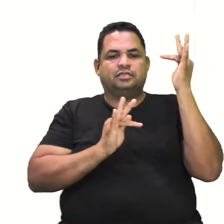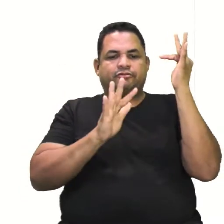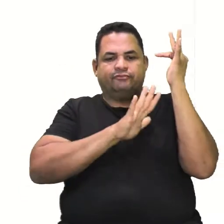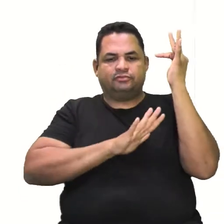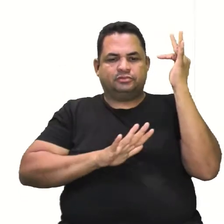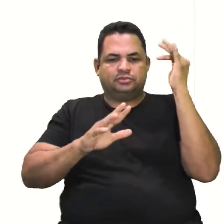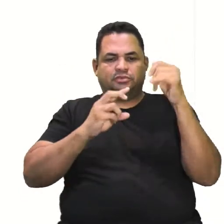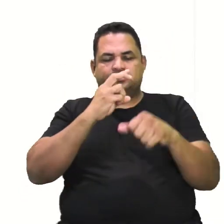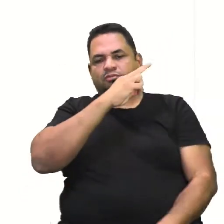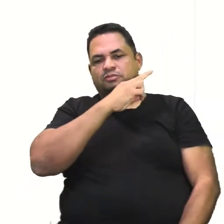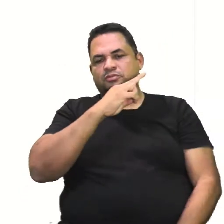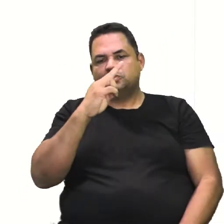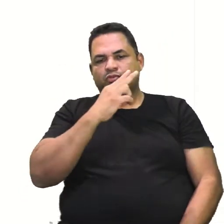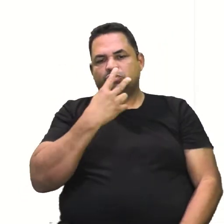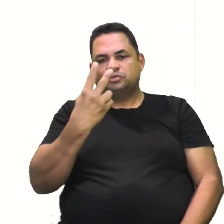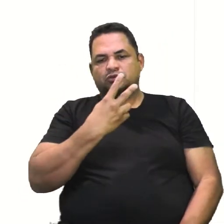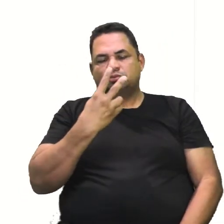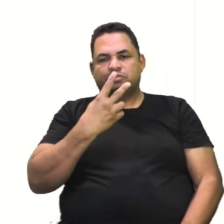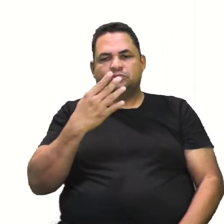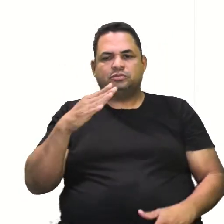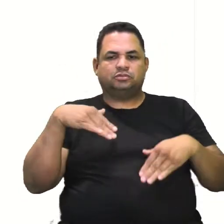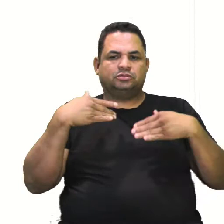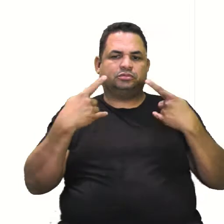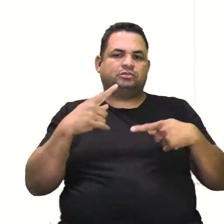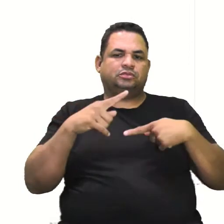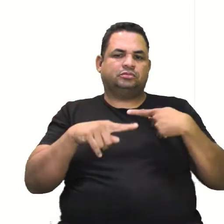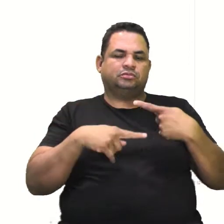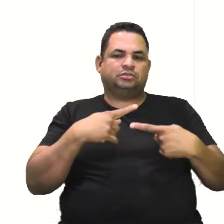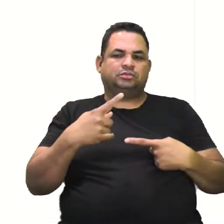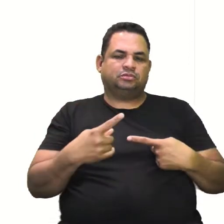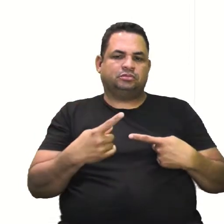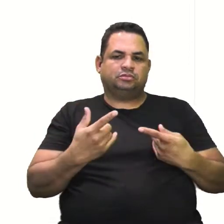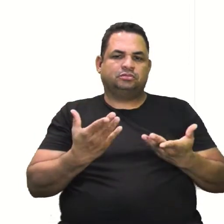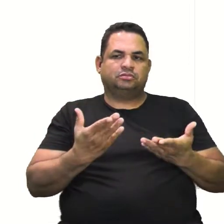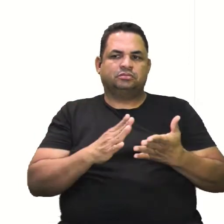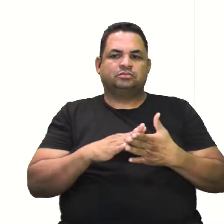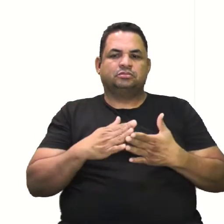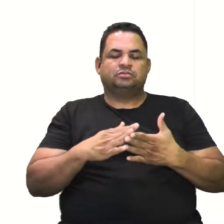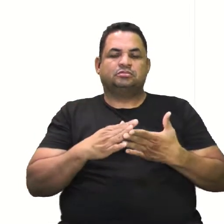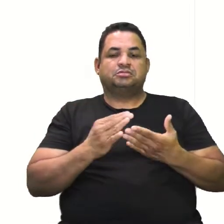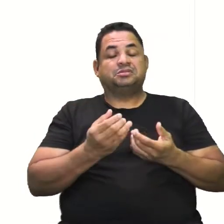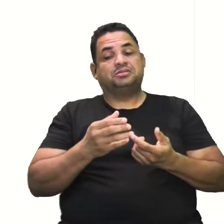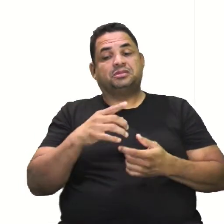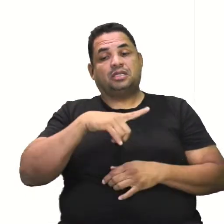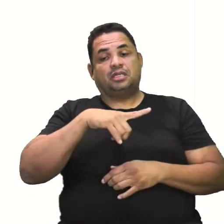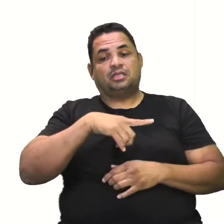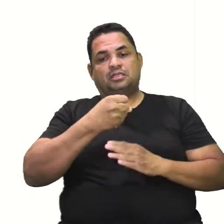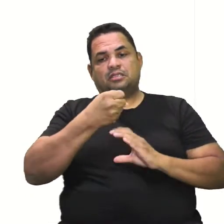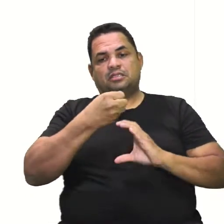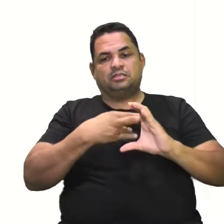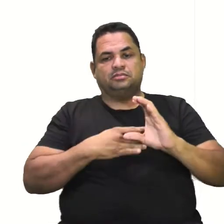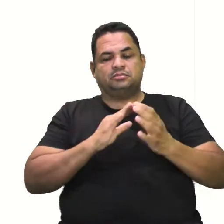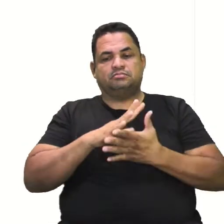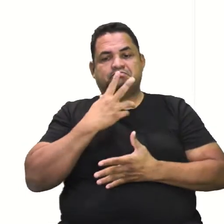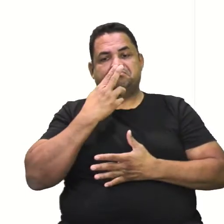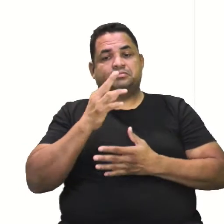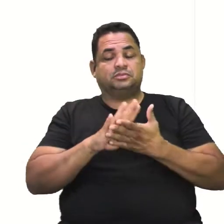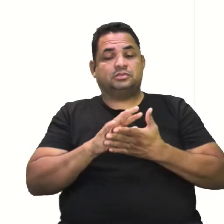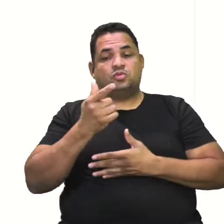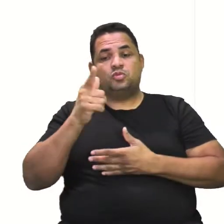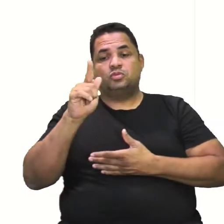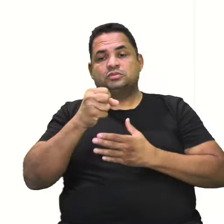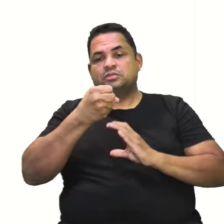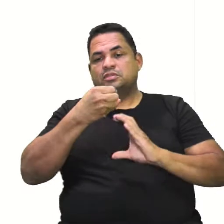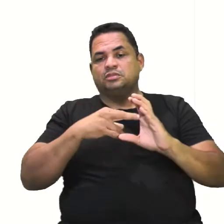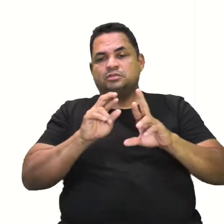do segundo grau, que nós calculamos no primeiro ano. Essa daqui tem umas características parecidas e outras características